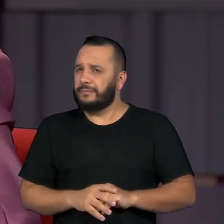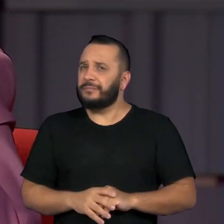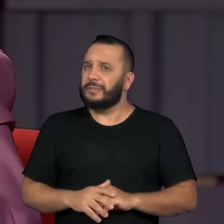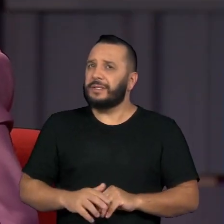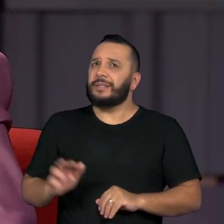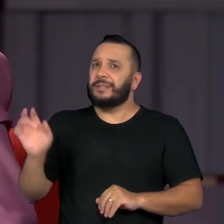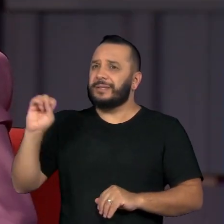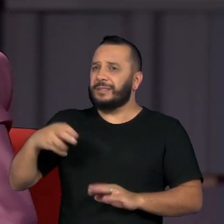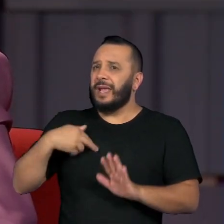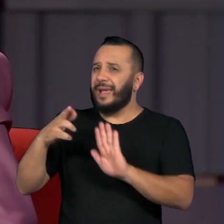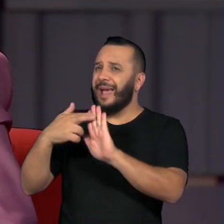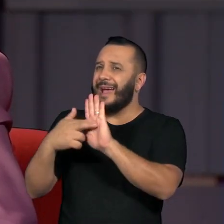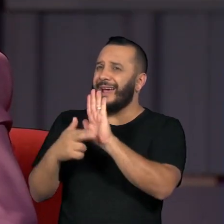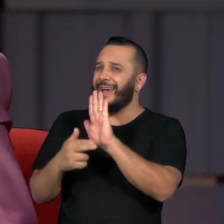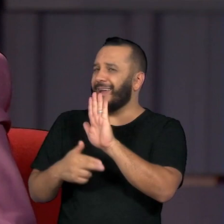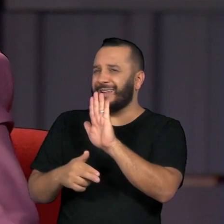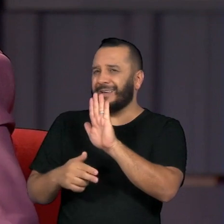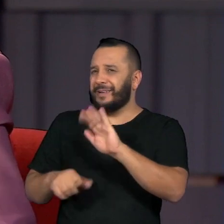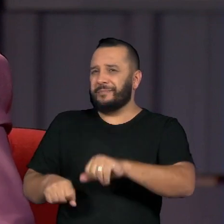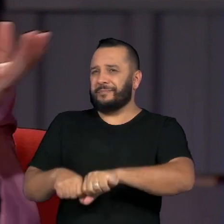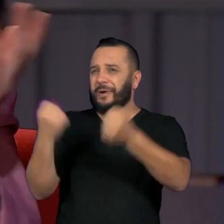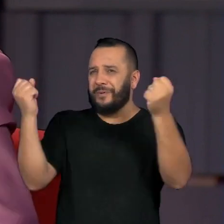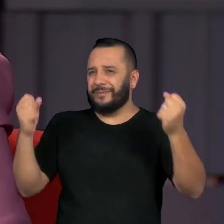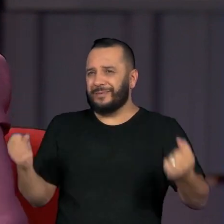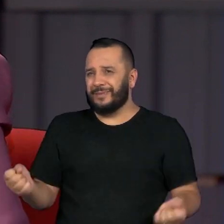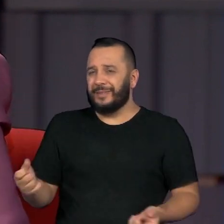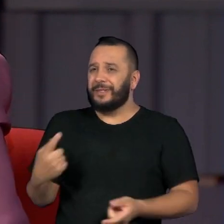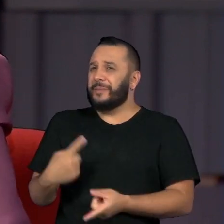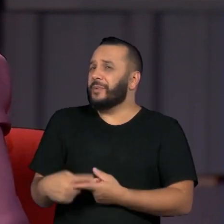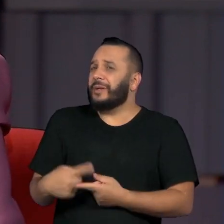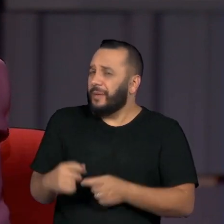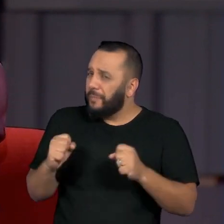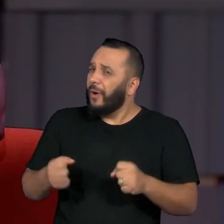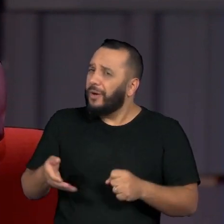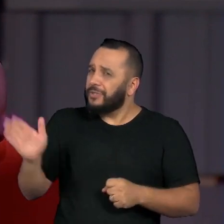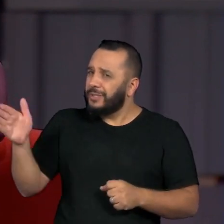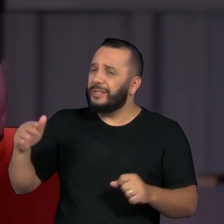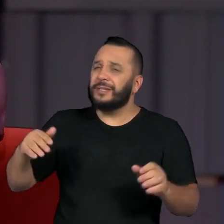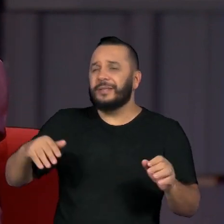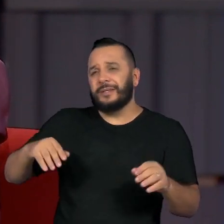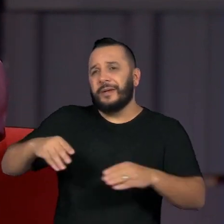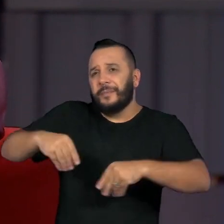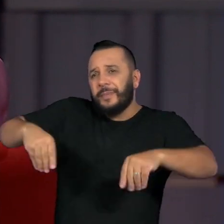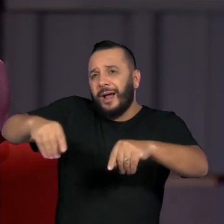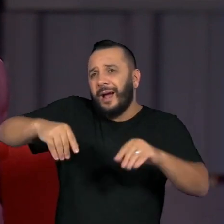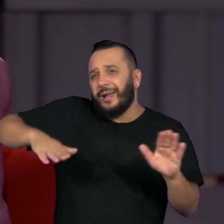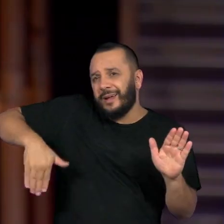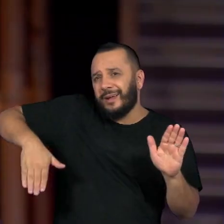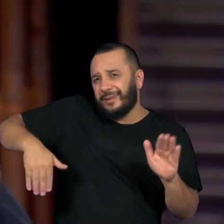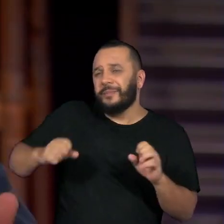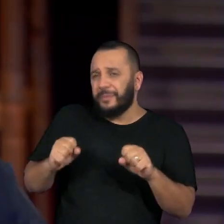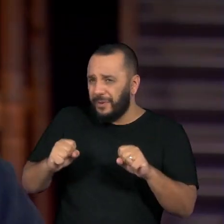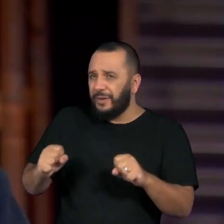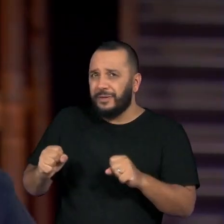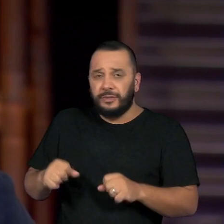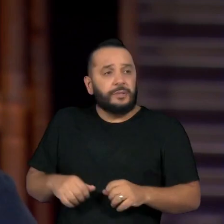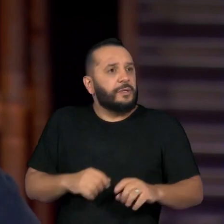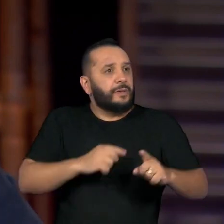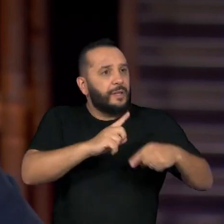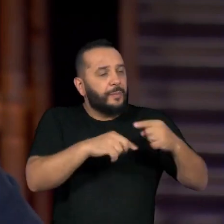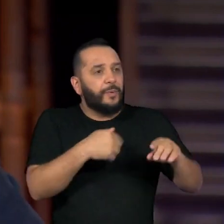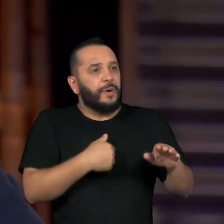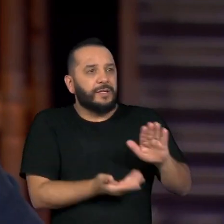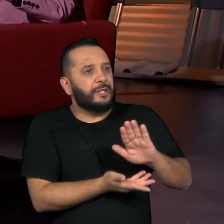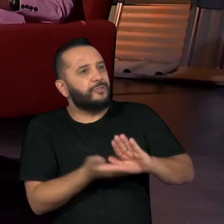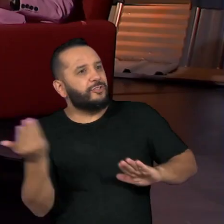desprender das regras, né? A gente tem muita regra. Por que não pode ir na praia de tênis? A gente que inventou isso. Claro. Então, E chega uma hora que você tira o tênis e